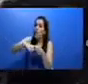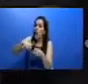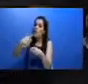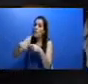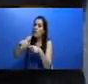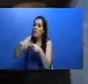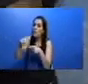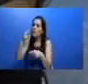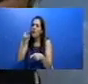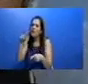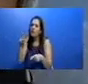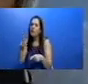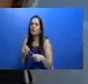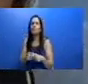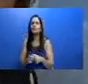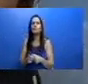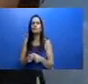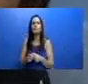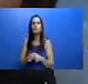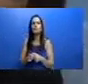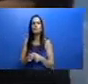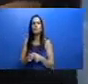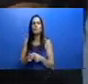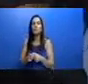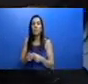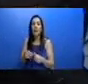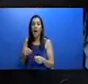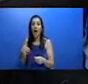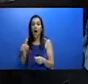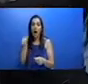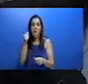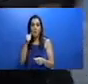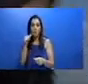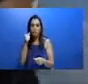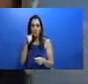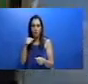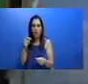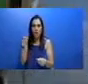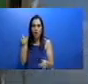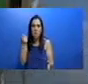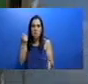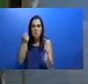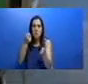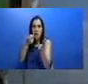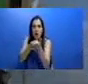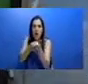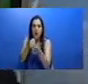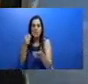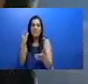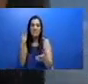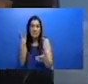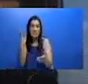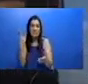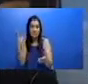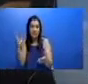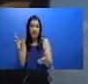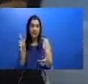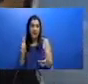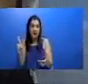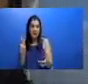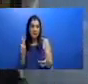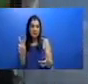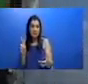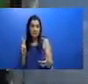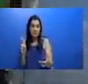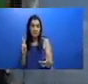mesmo. Olha lá. Se uma dona de casa pagou R$ 33,00, que nós já descobrimos, né?